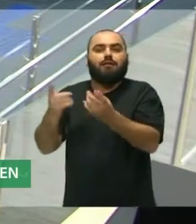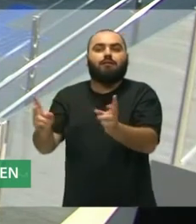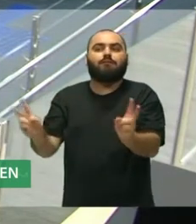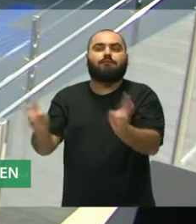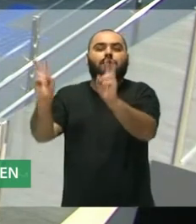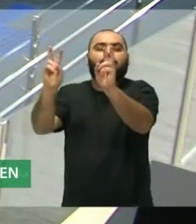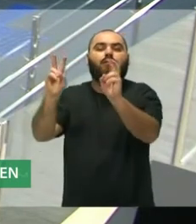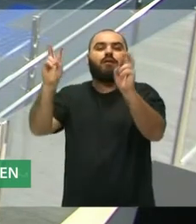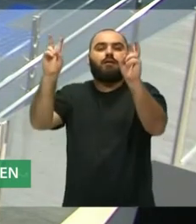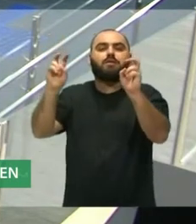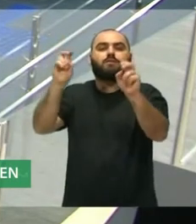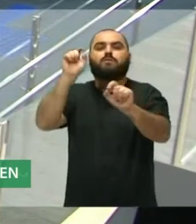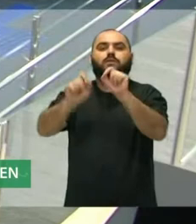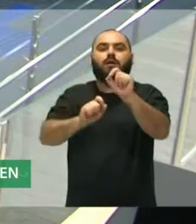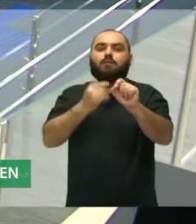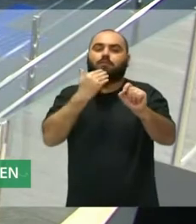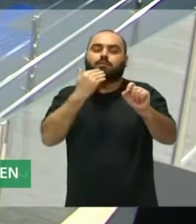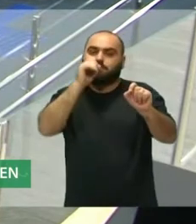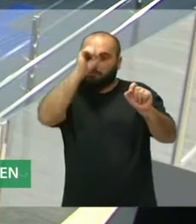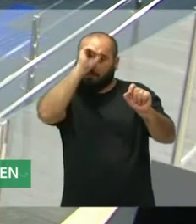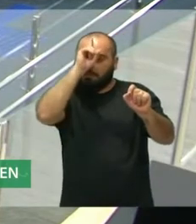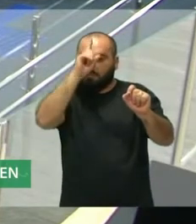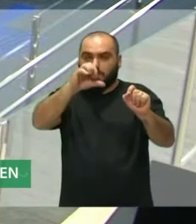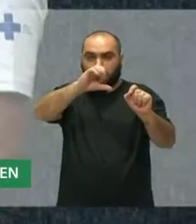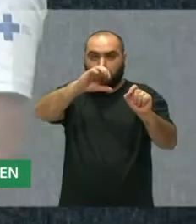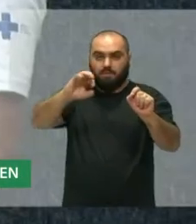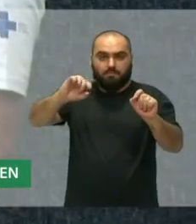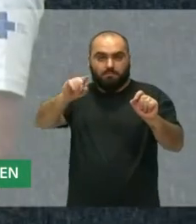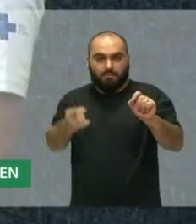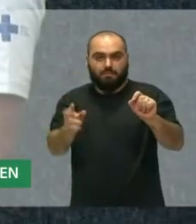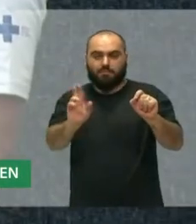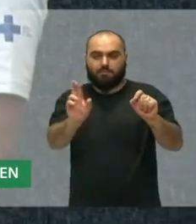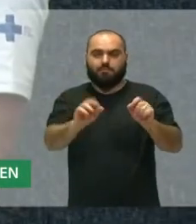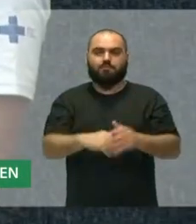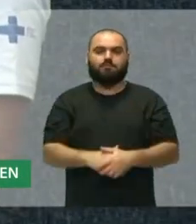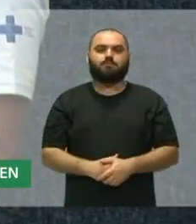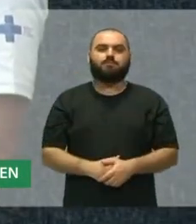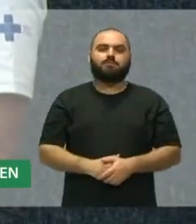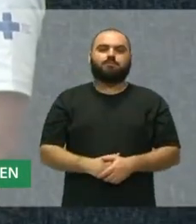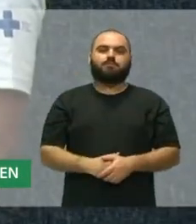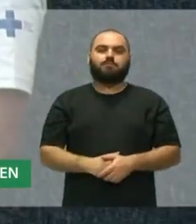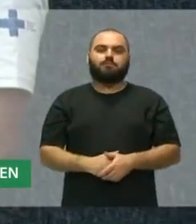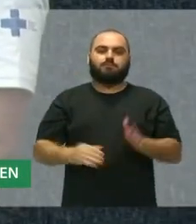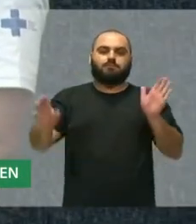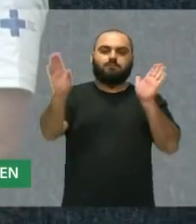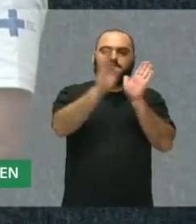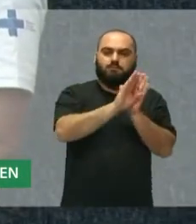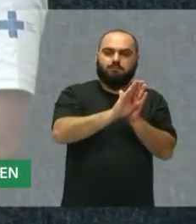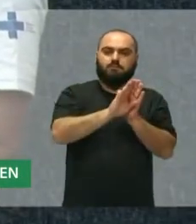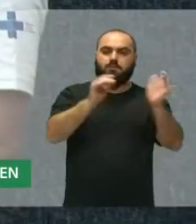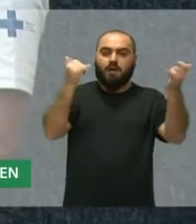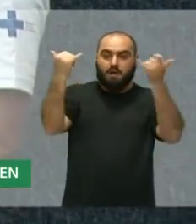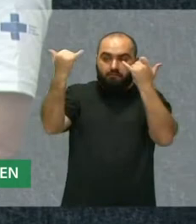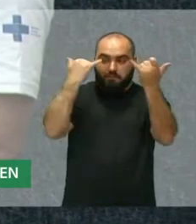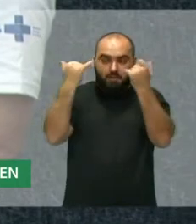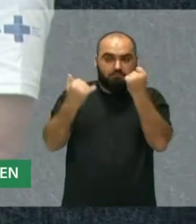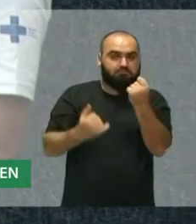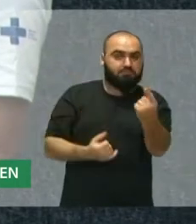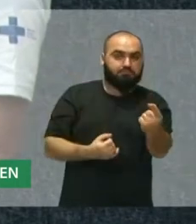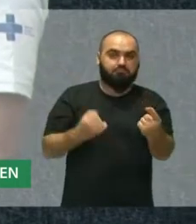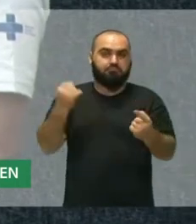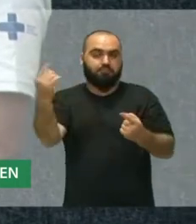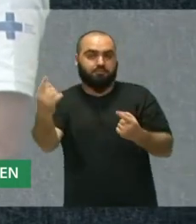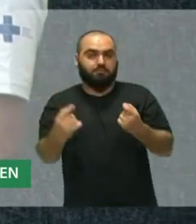da solicitação do Hospital Marieta de R$ 900 mil. Nós que recebemos algumas informações e